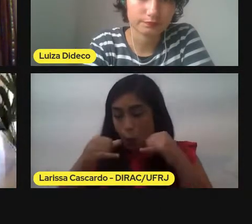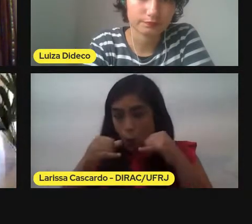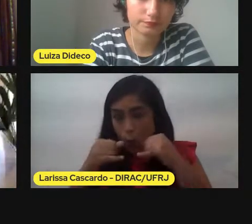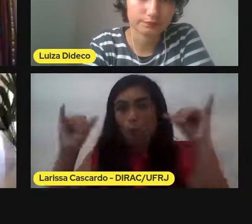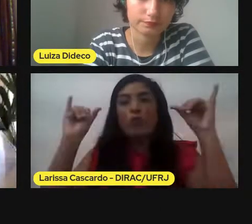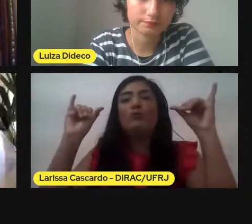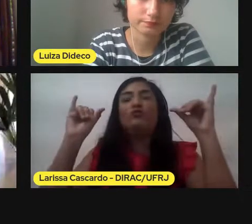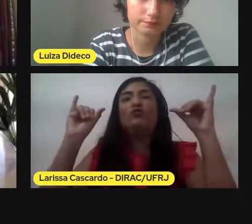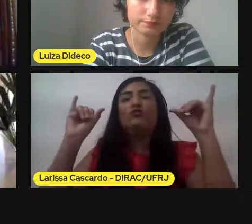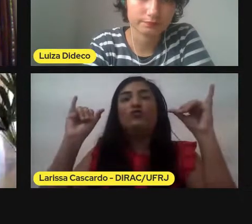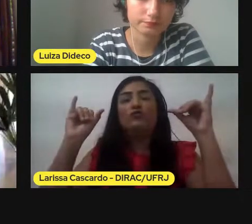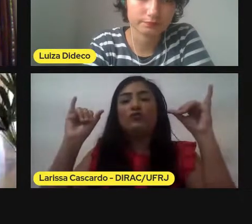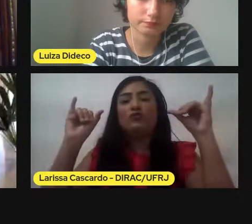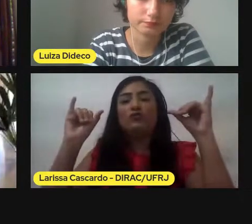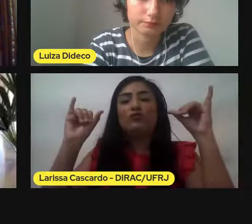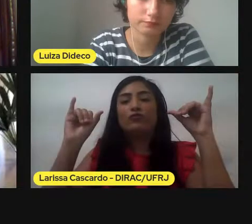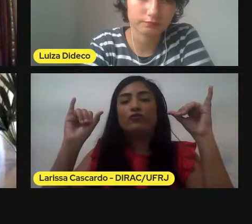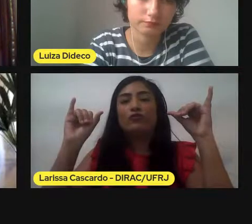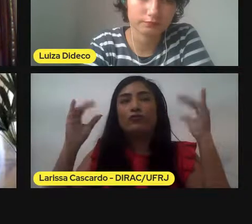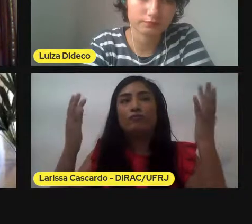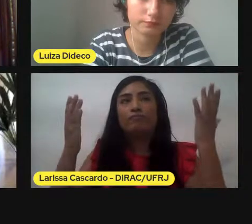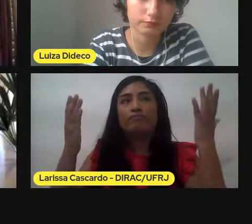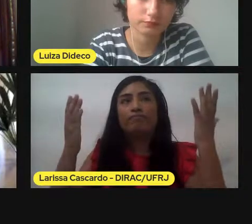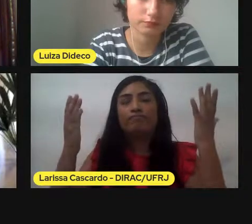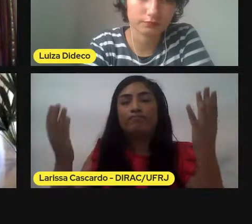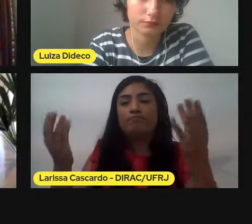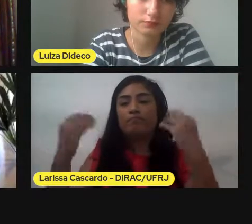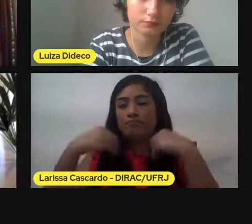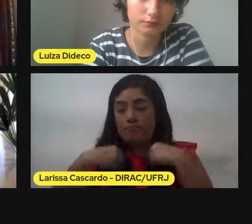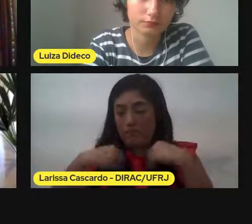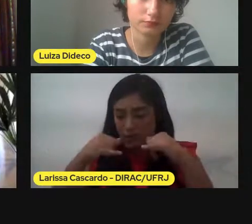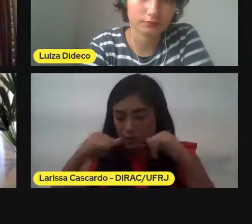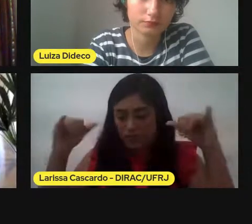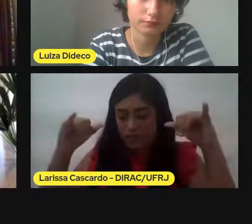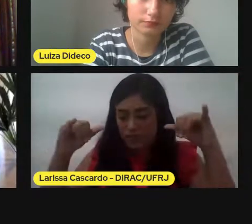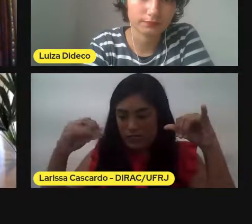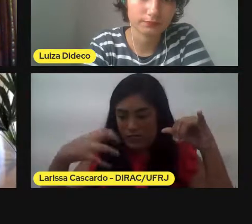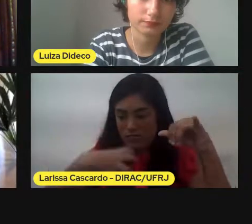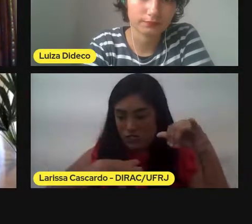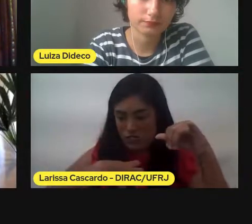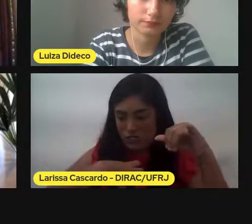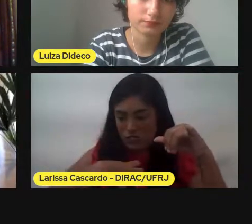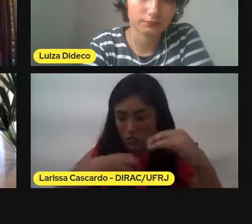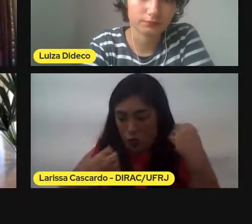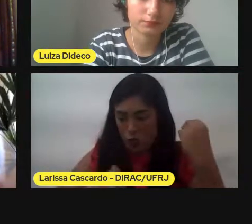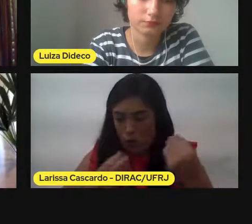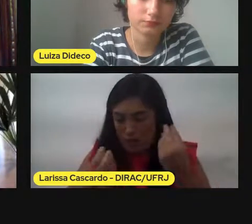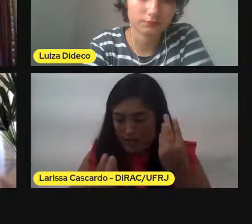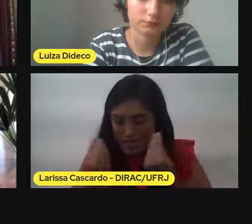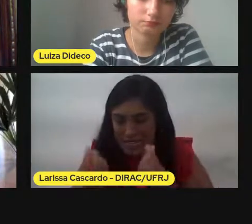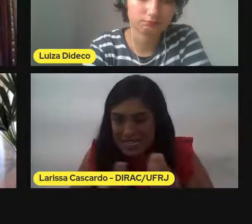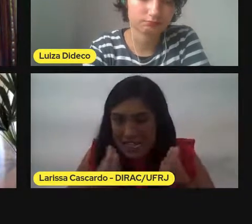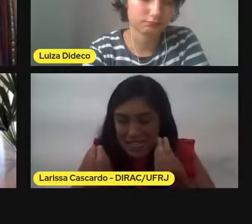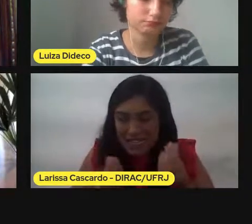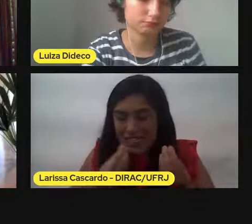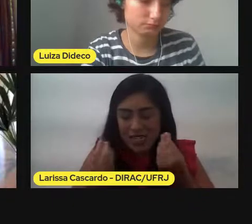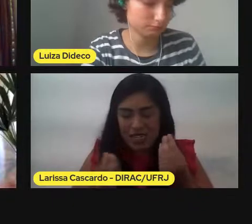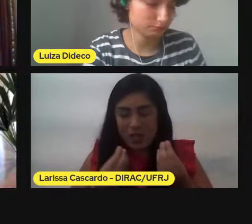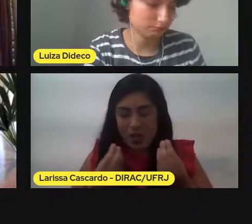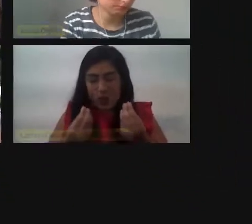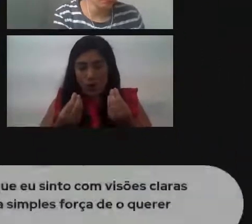máquina de, vamos dizer assim, de elaborar sensações para sair desse